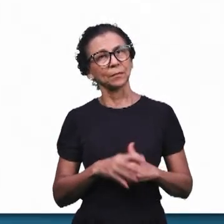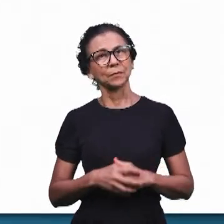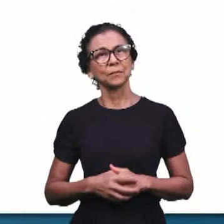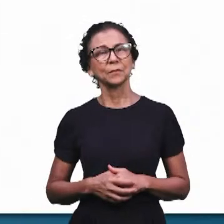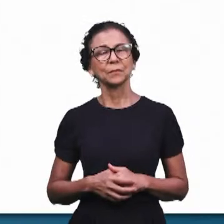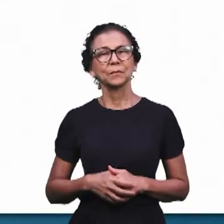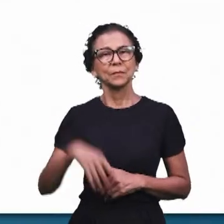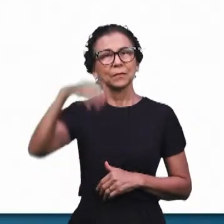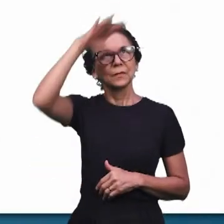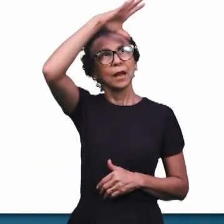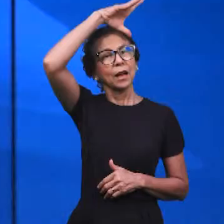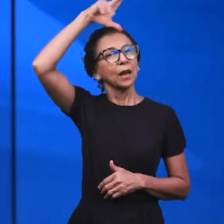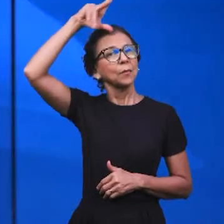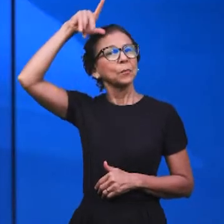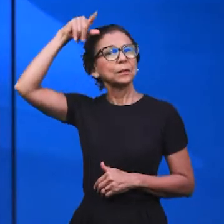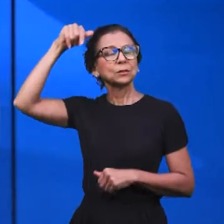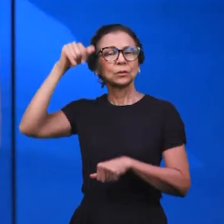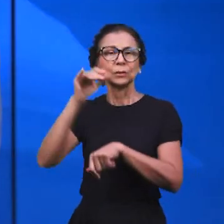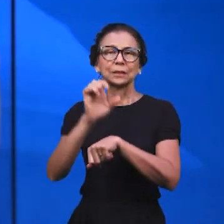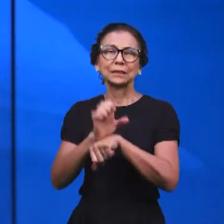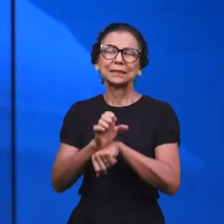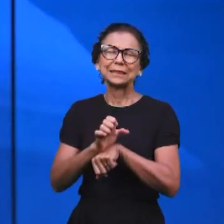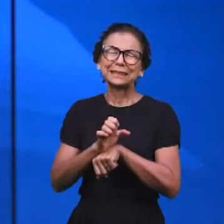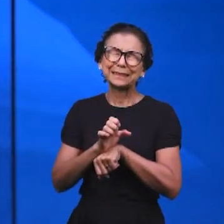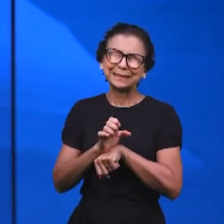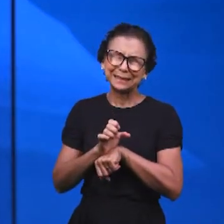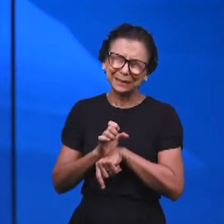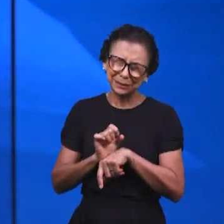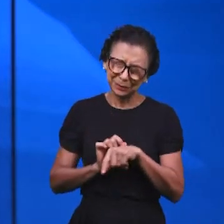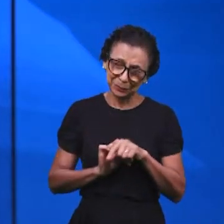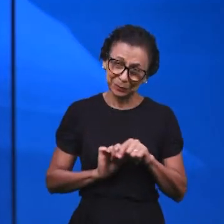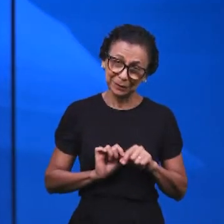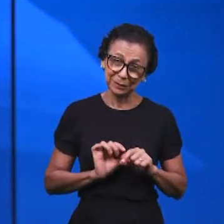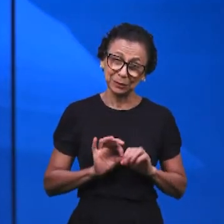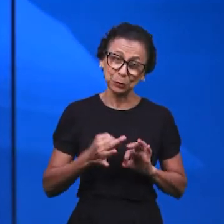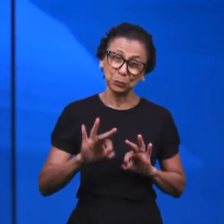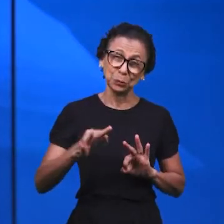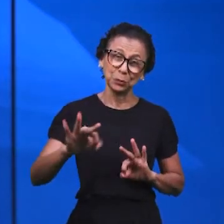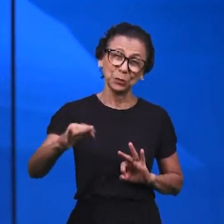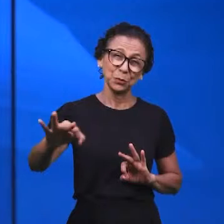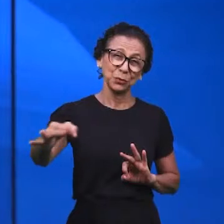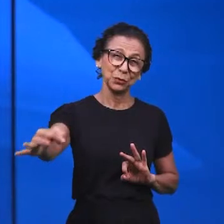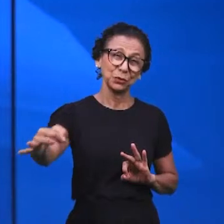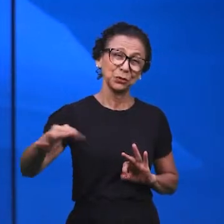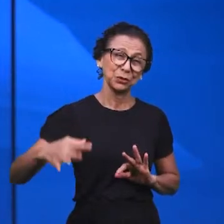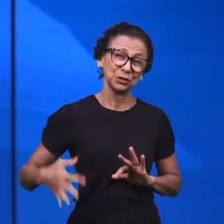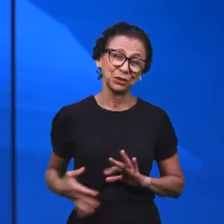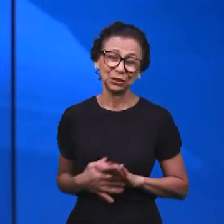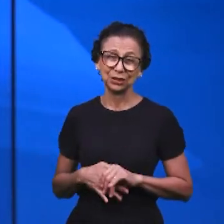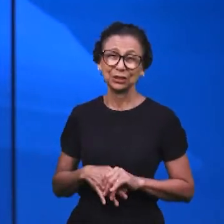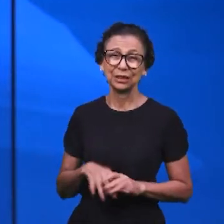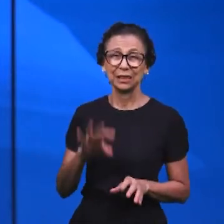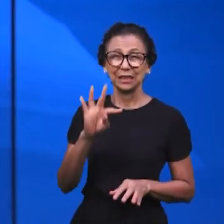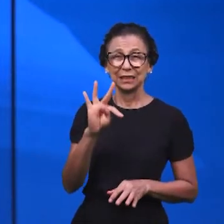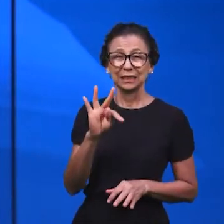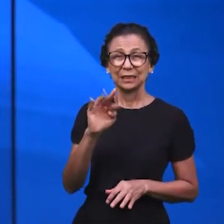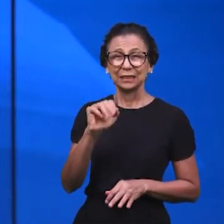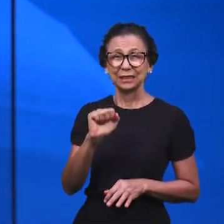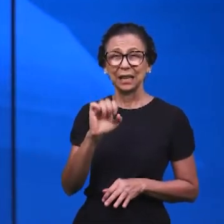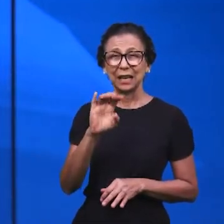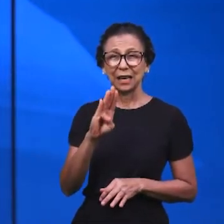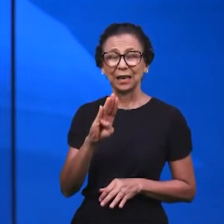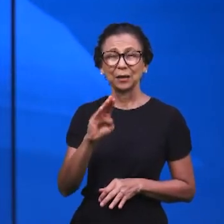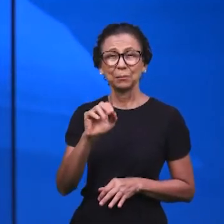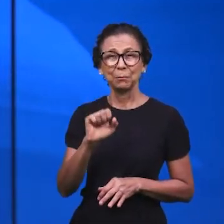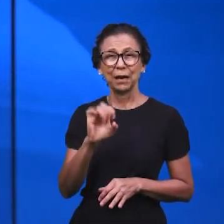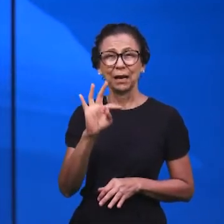lá no estado do Amazonas, a nossa igreja lá no extremo ali do estado do Amazonas, que fica lá em Tabatinga. Ali as